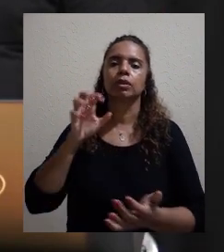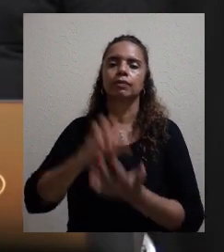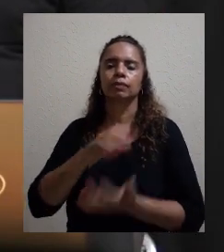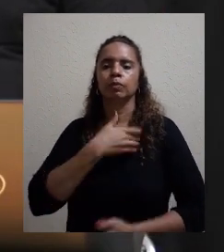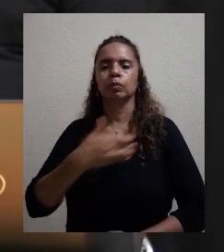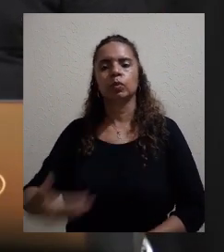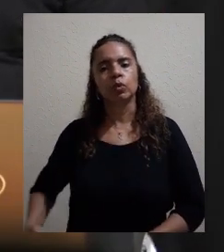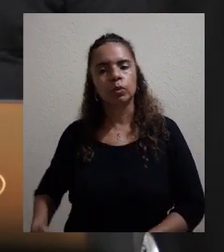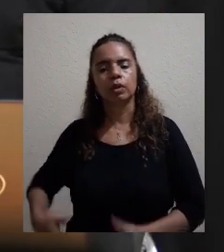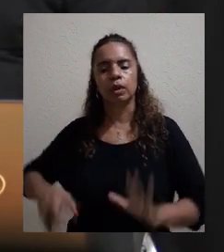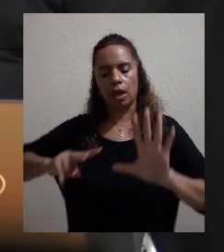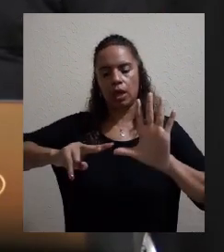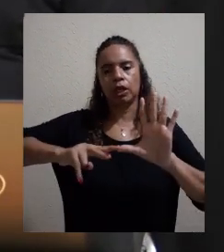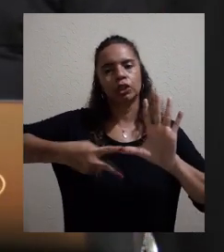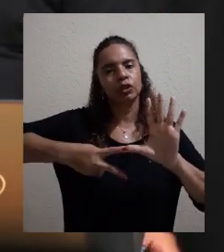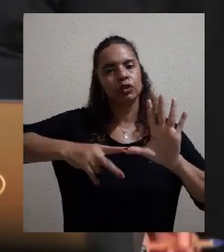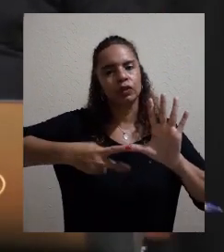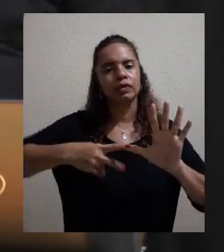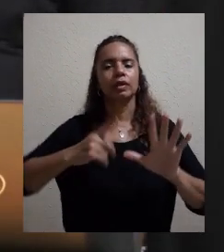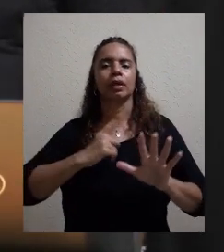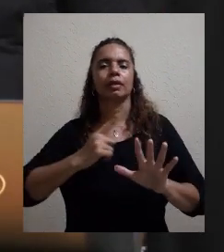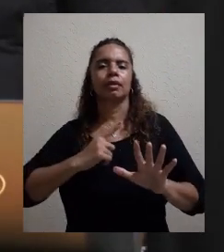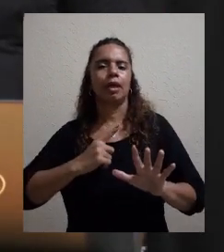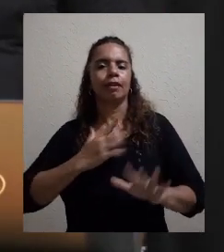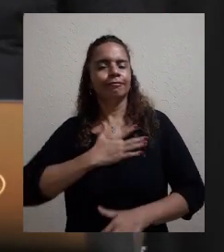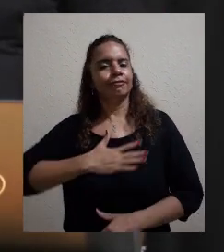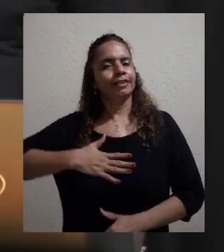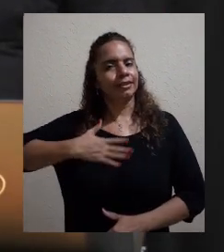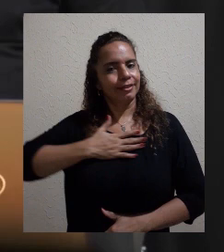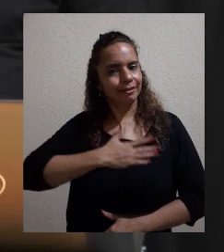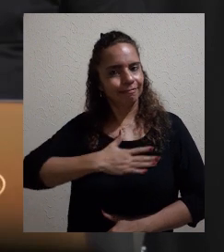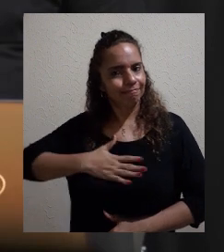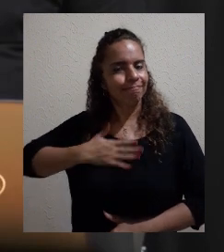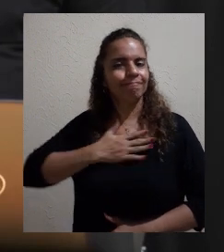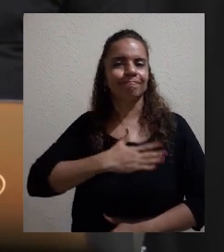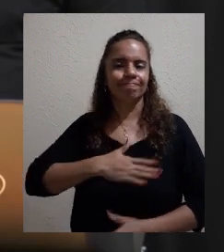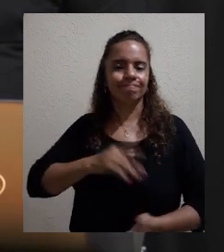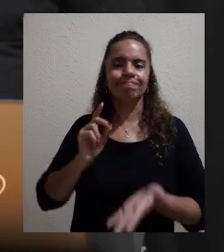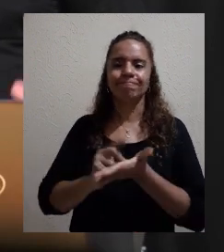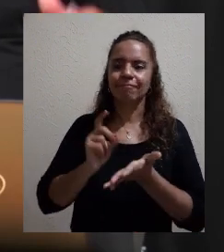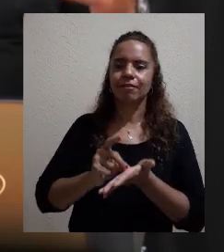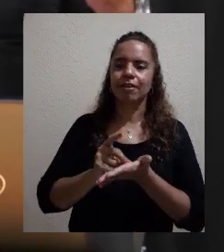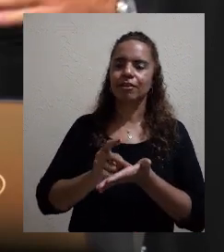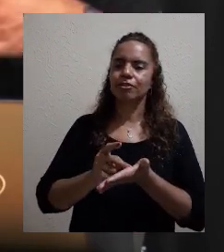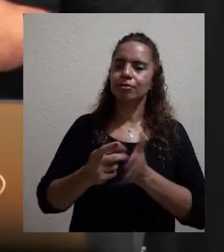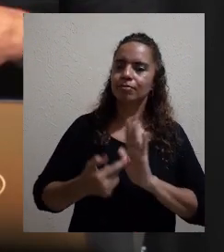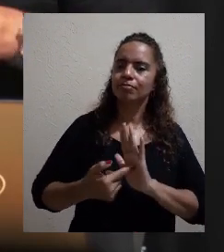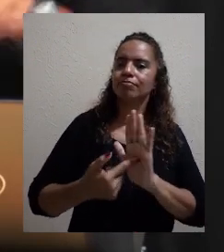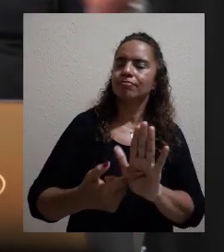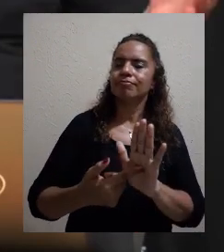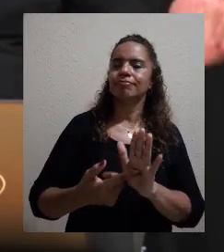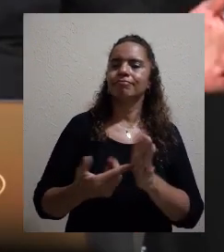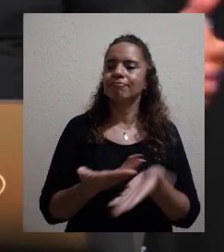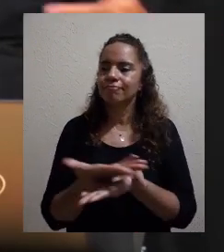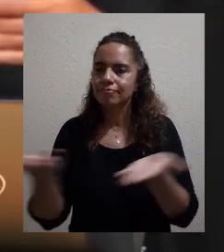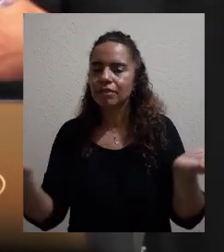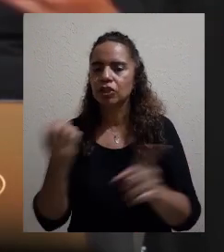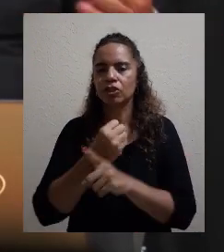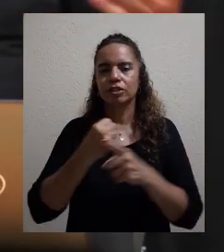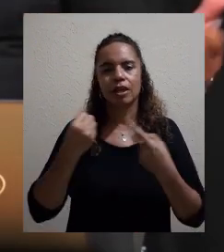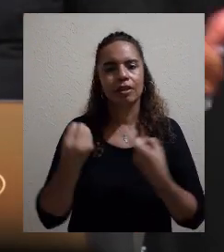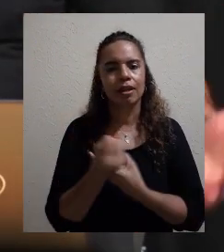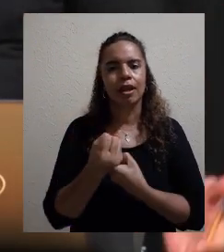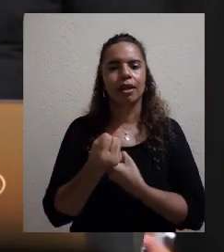Defesa da Educação e do Serviço Público, e que a DUFSE Sindicato tem uma satisfação enorme de